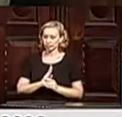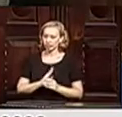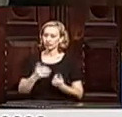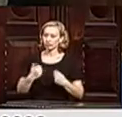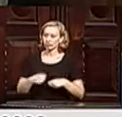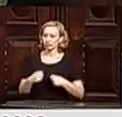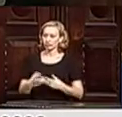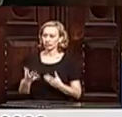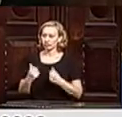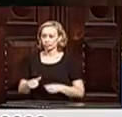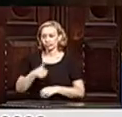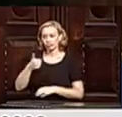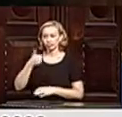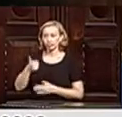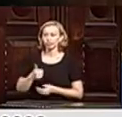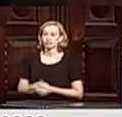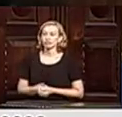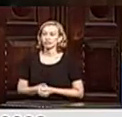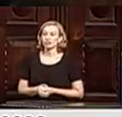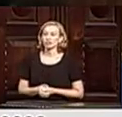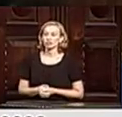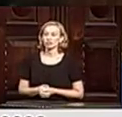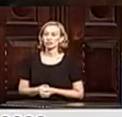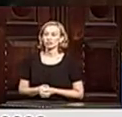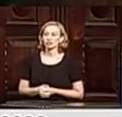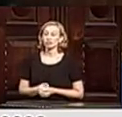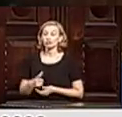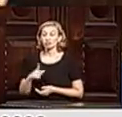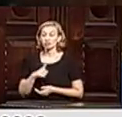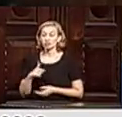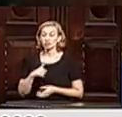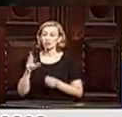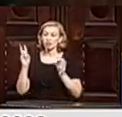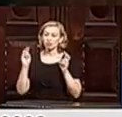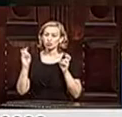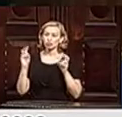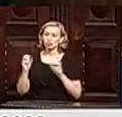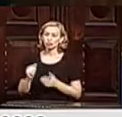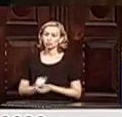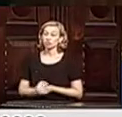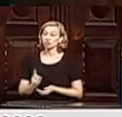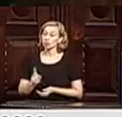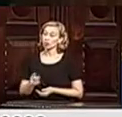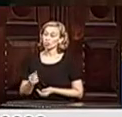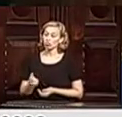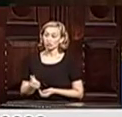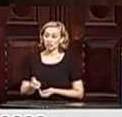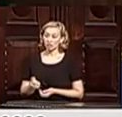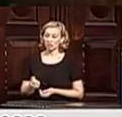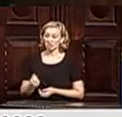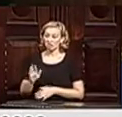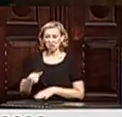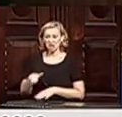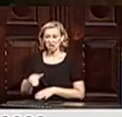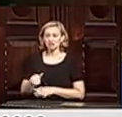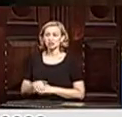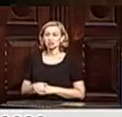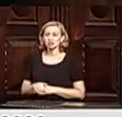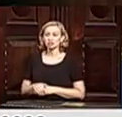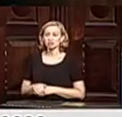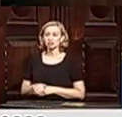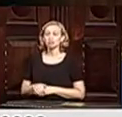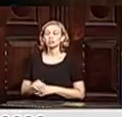nós possamos, de fato, ter questões que não são caras ao Rio de Janeiro, mas que fazem